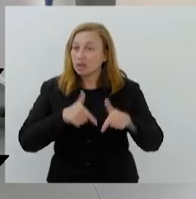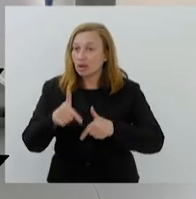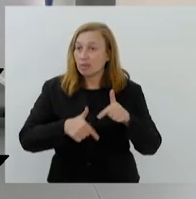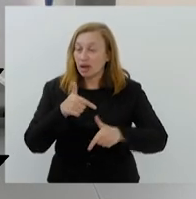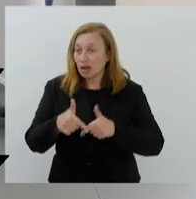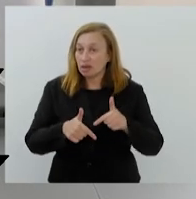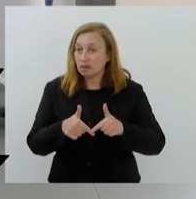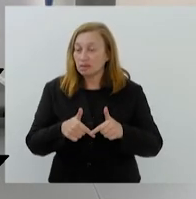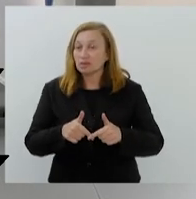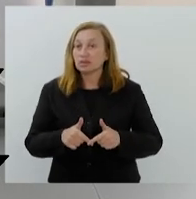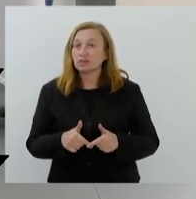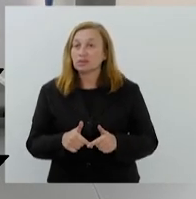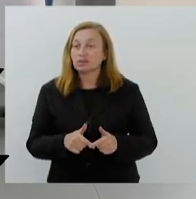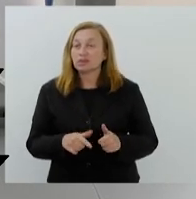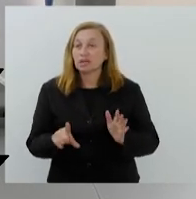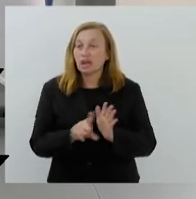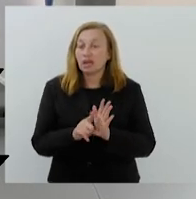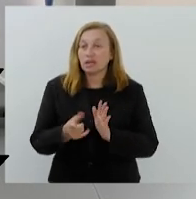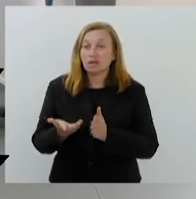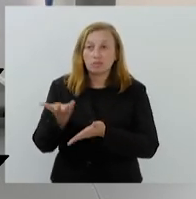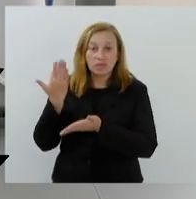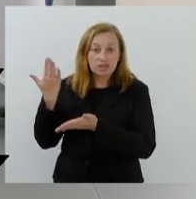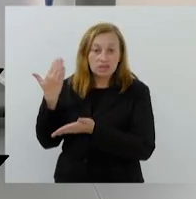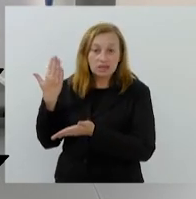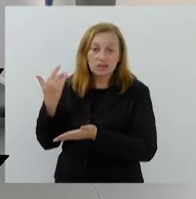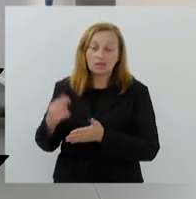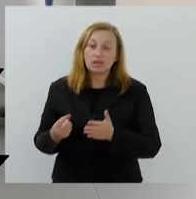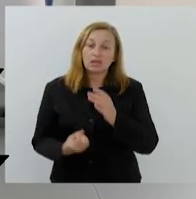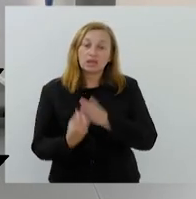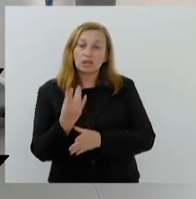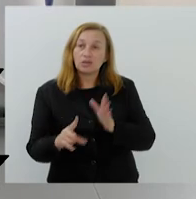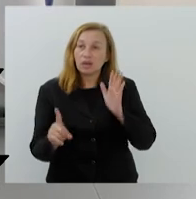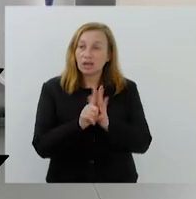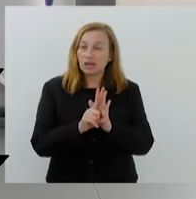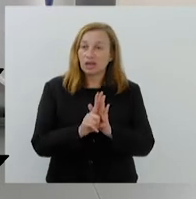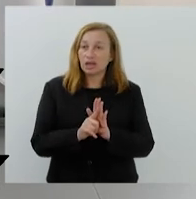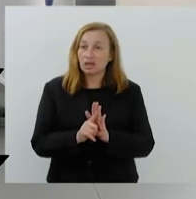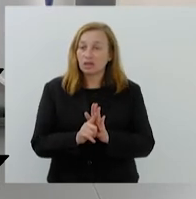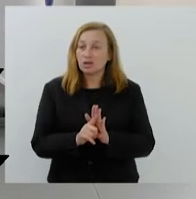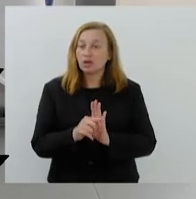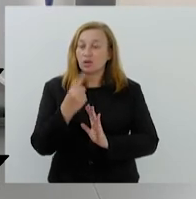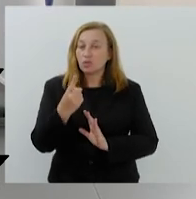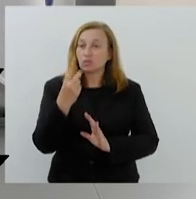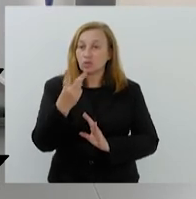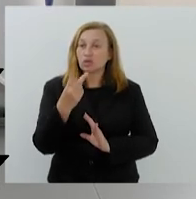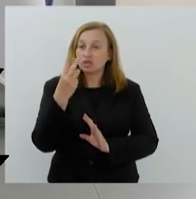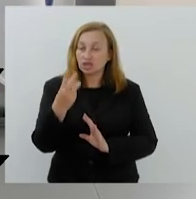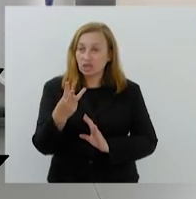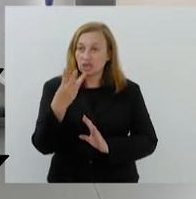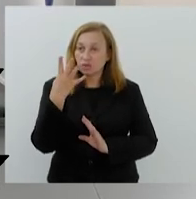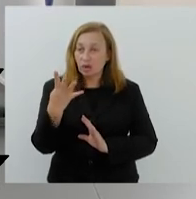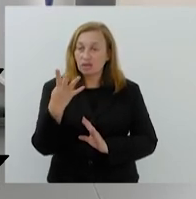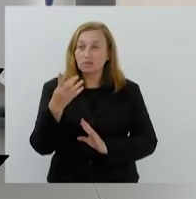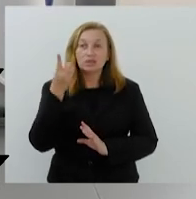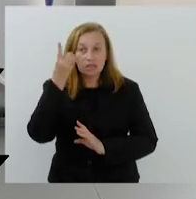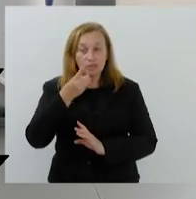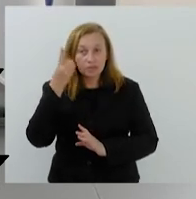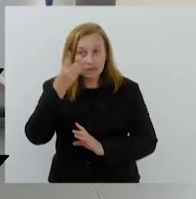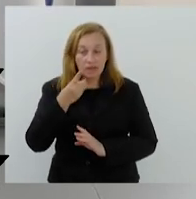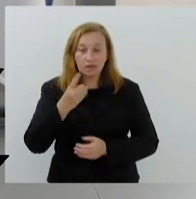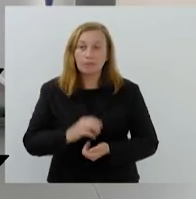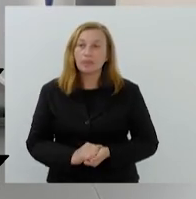sobretudo de legislaturas anteriores, que faz uma lei de autoria de 1, 2, 3, 4 deputados, uma lei